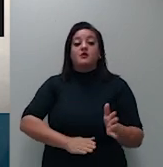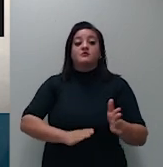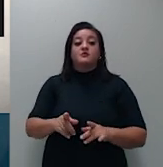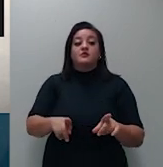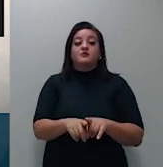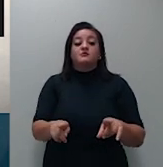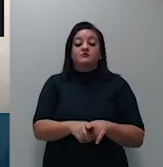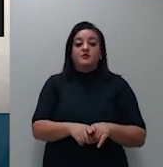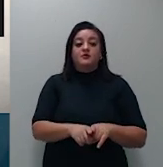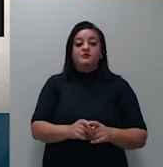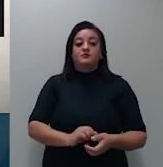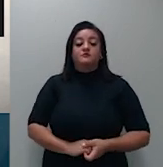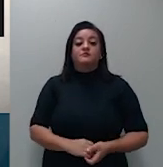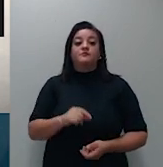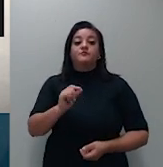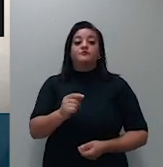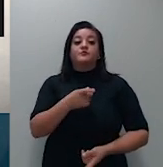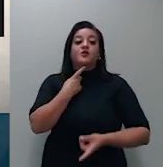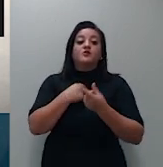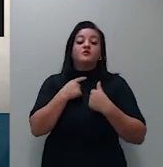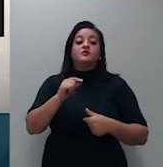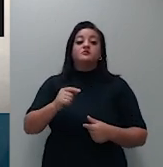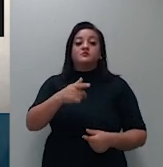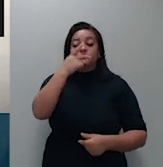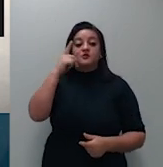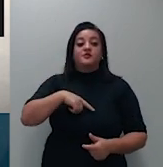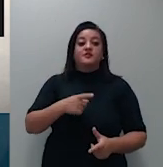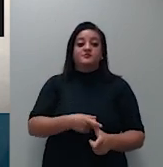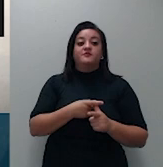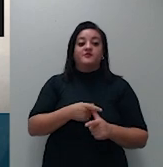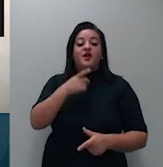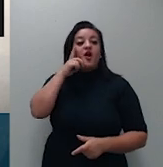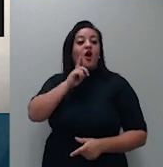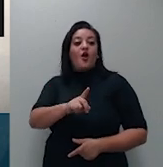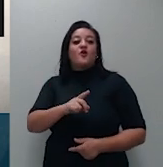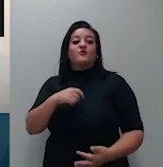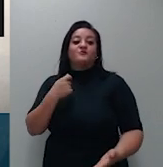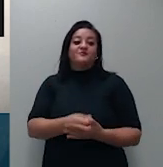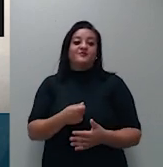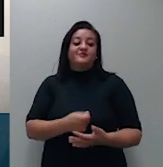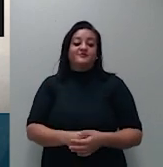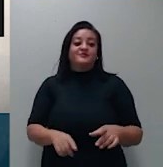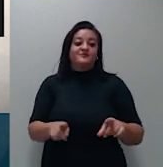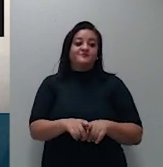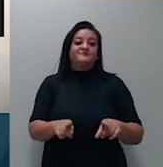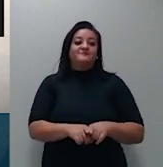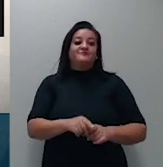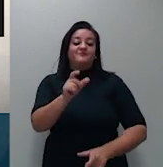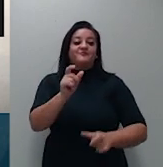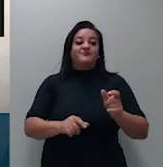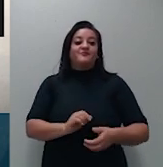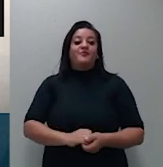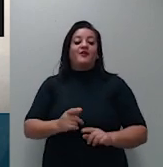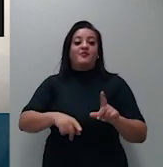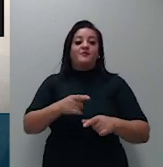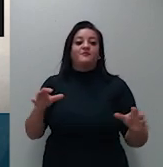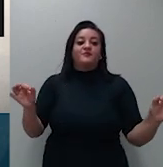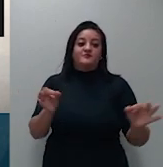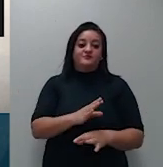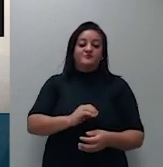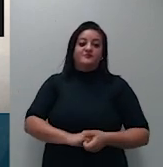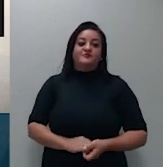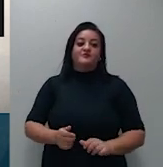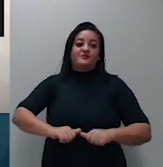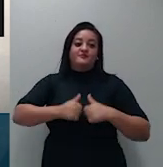de habilitação e o que deseja o credor é prosseguir com execução individual após o encerramento